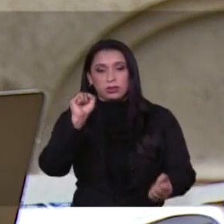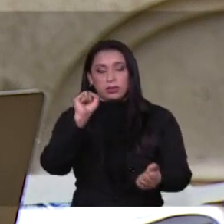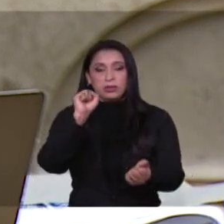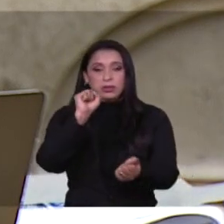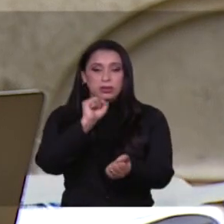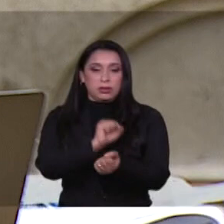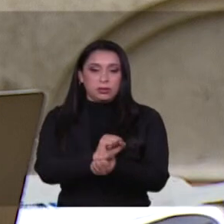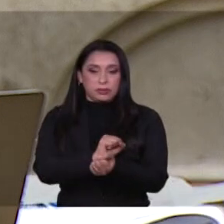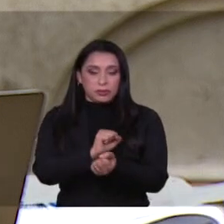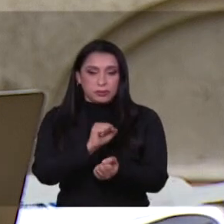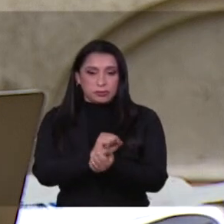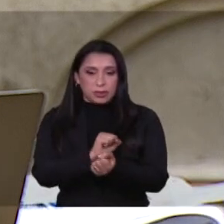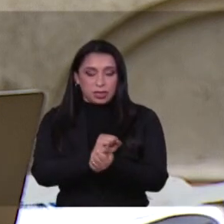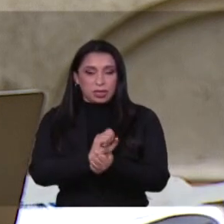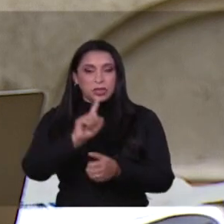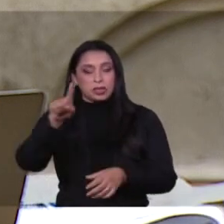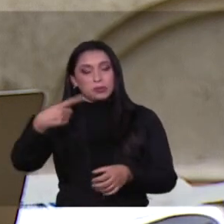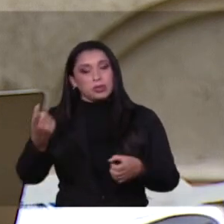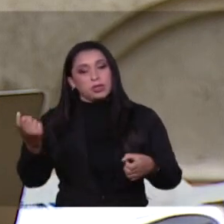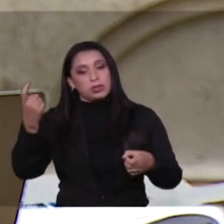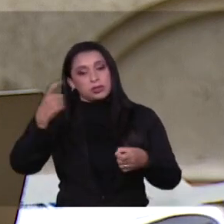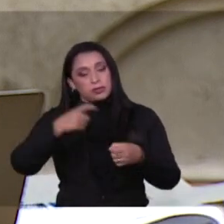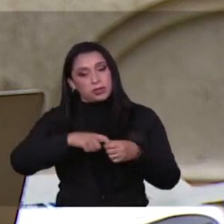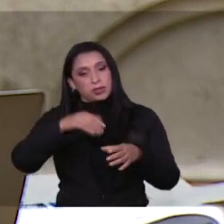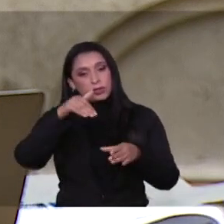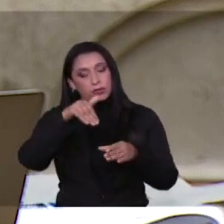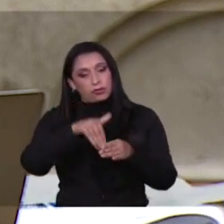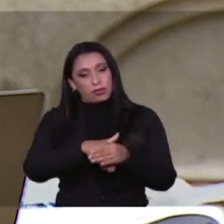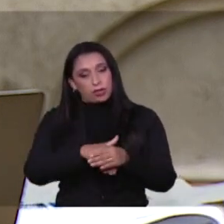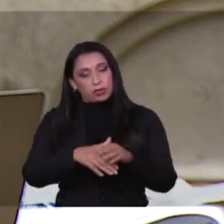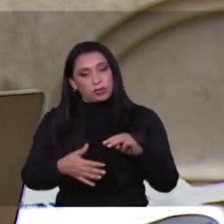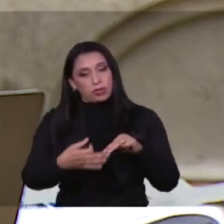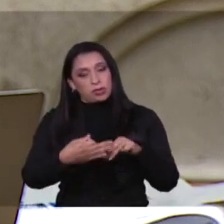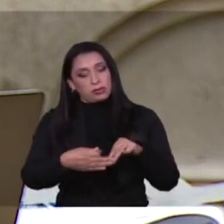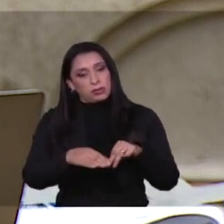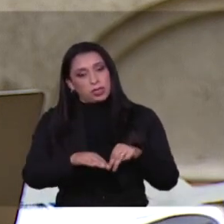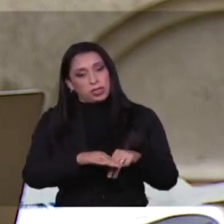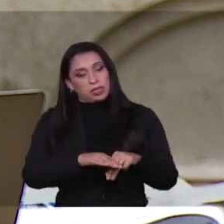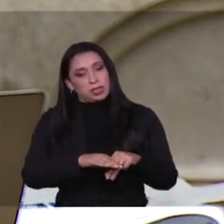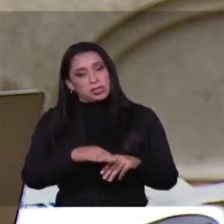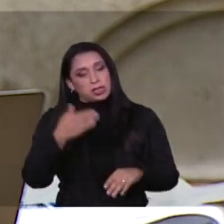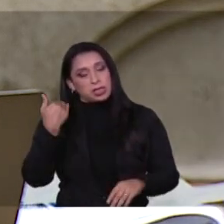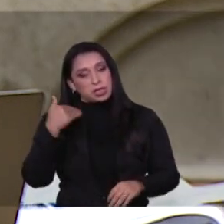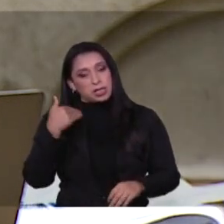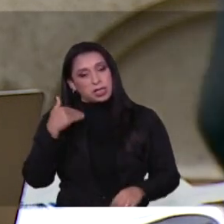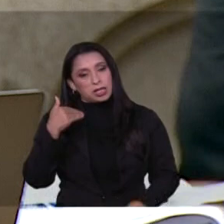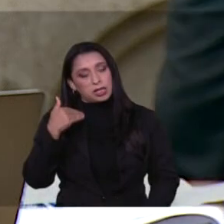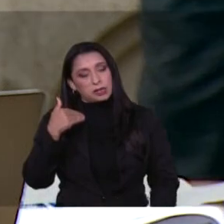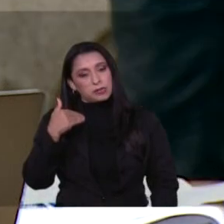para retomarmos oportunamente com o voto da ministra Carmen na ADI